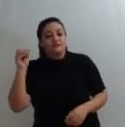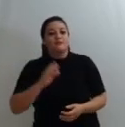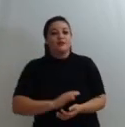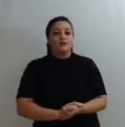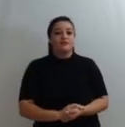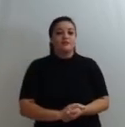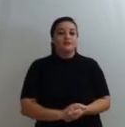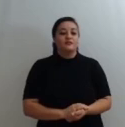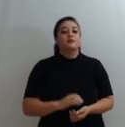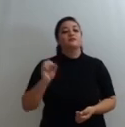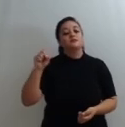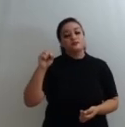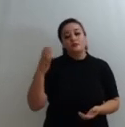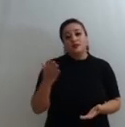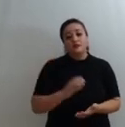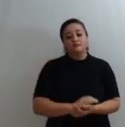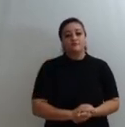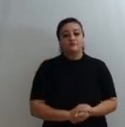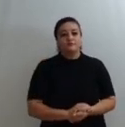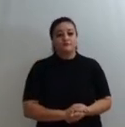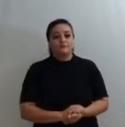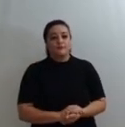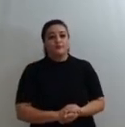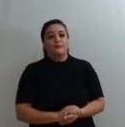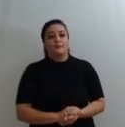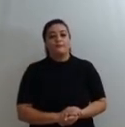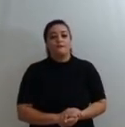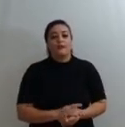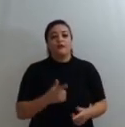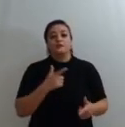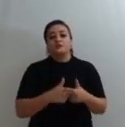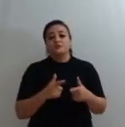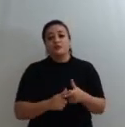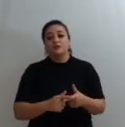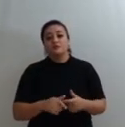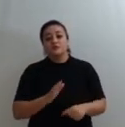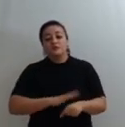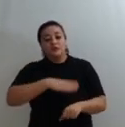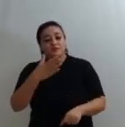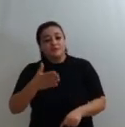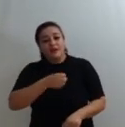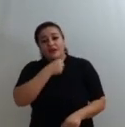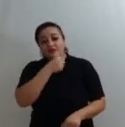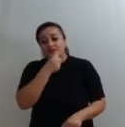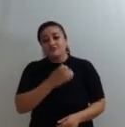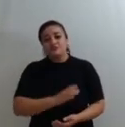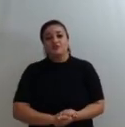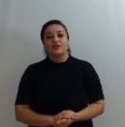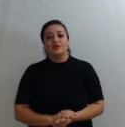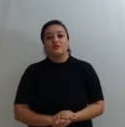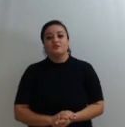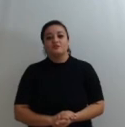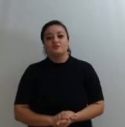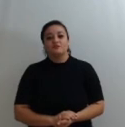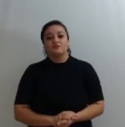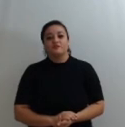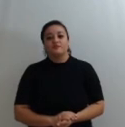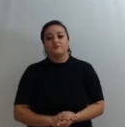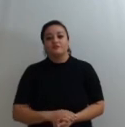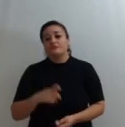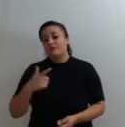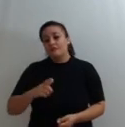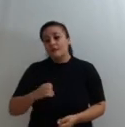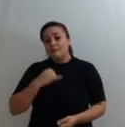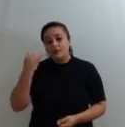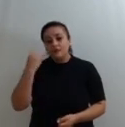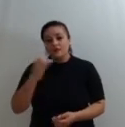Sim, fatos menos relevantes ou mais antigos, é verdade. Exatamente, eu estou acompanhando, de acordo. E